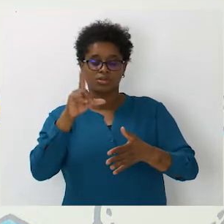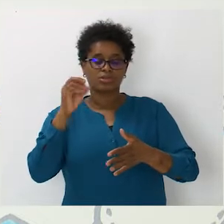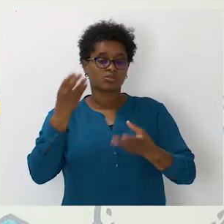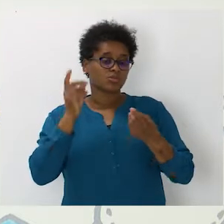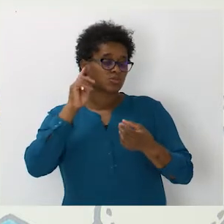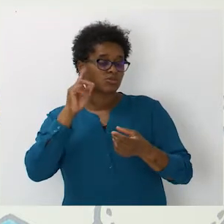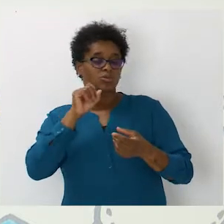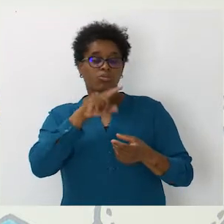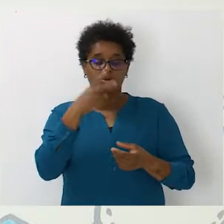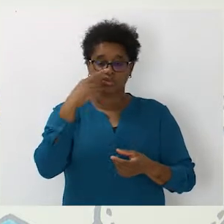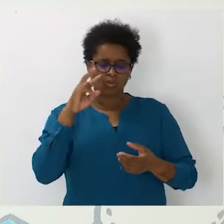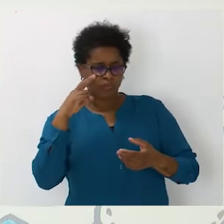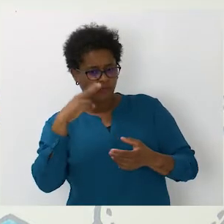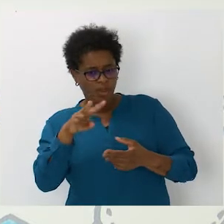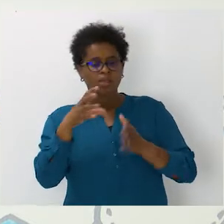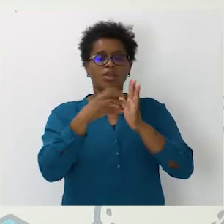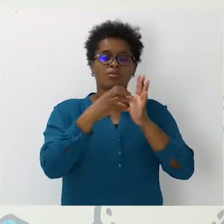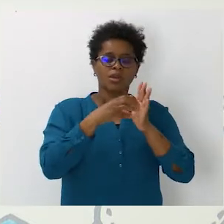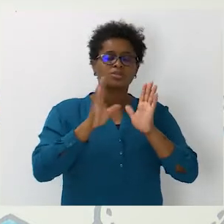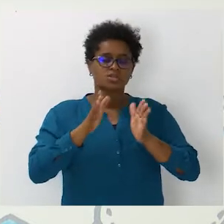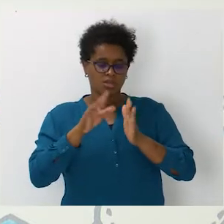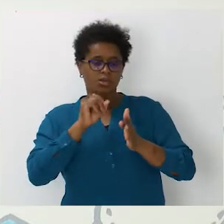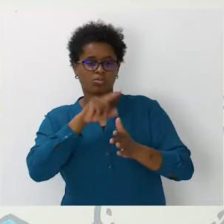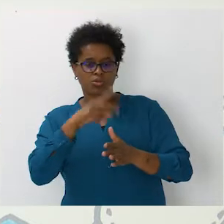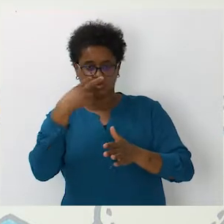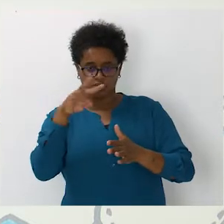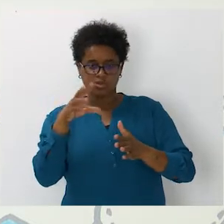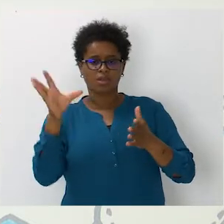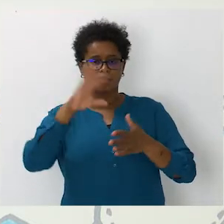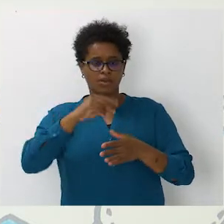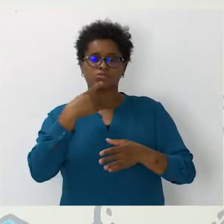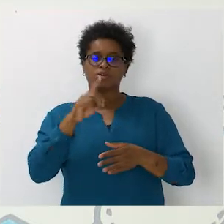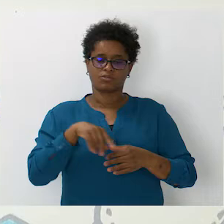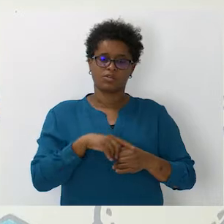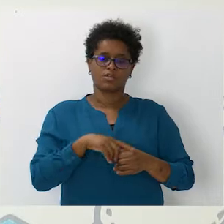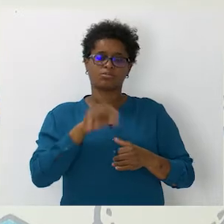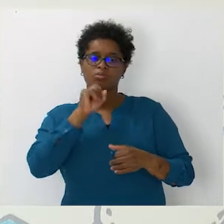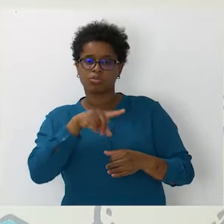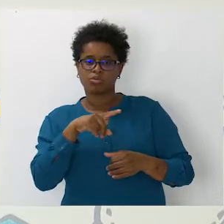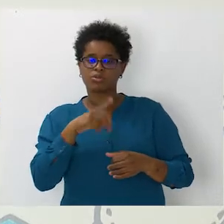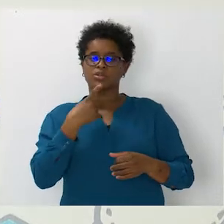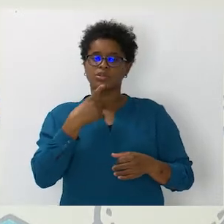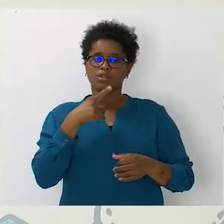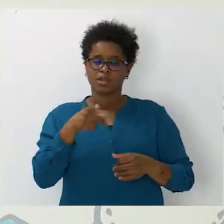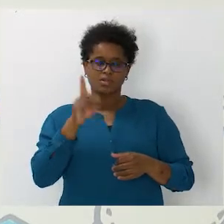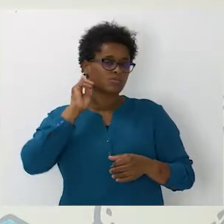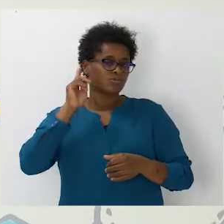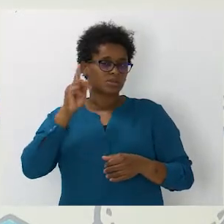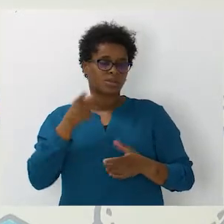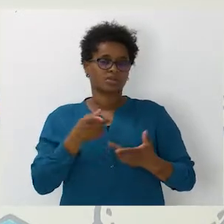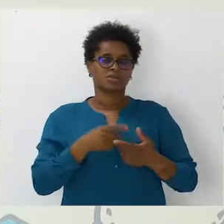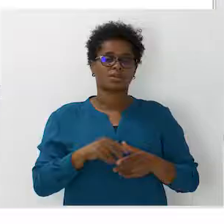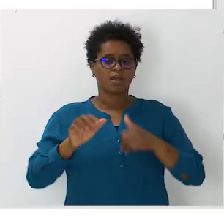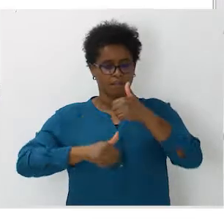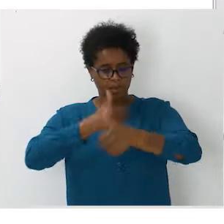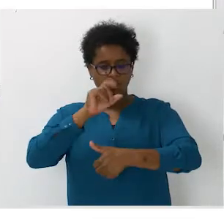podemos observar na imagem, já posso vos mostrar mais uma vez para podermos compreender essa importância da melhor forma